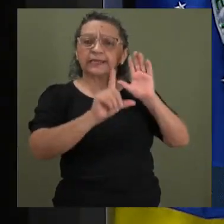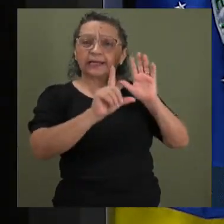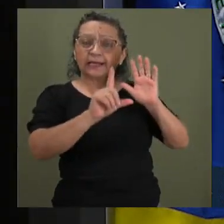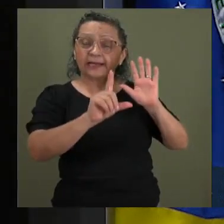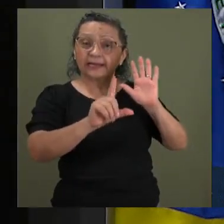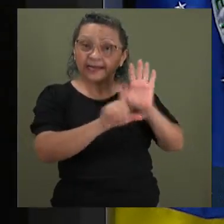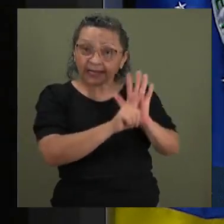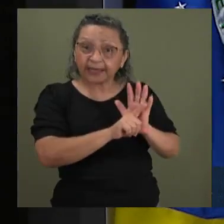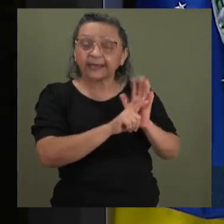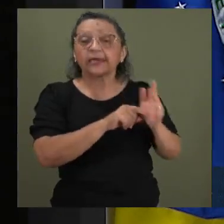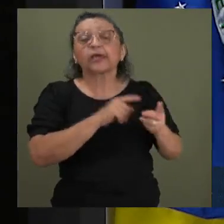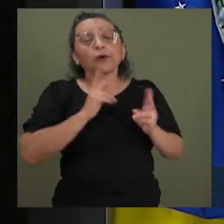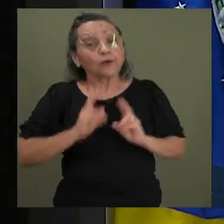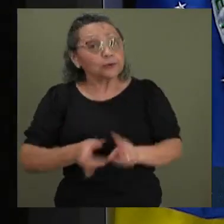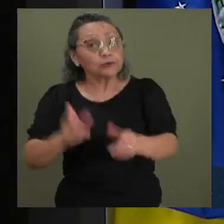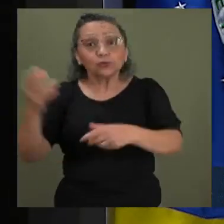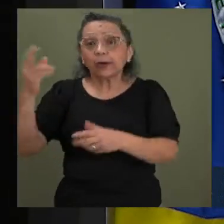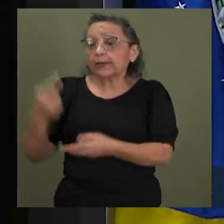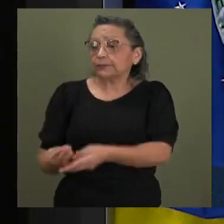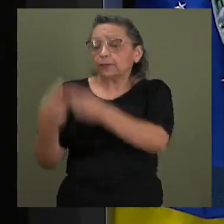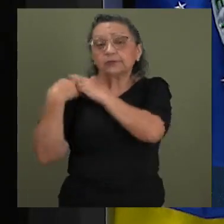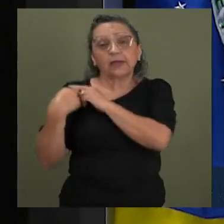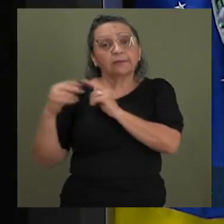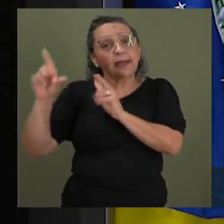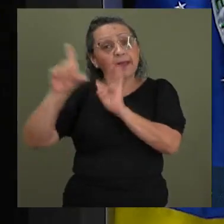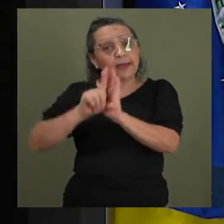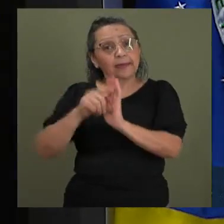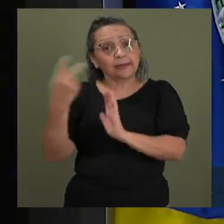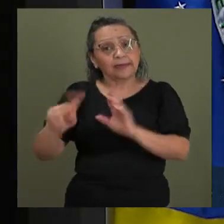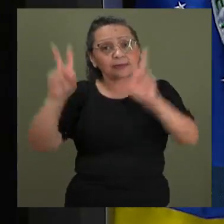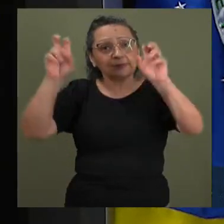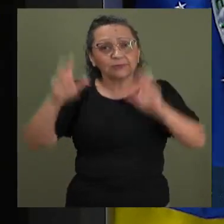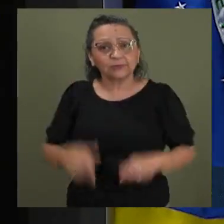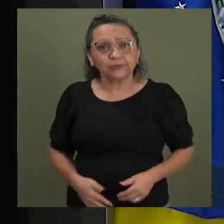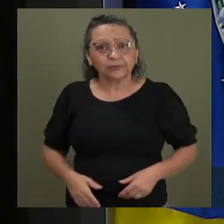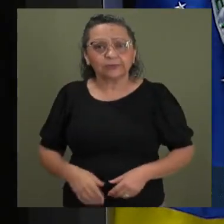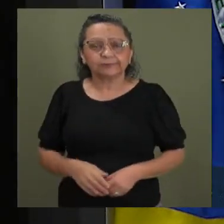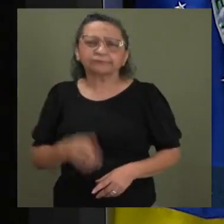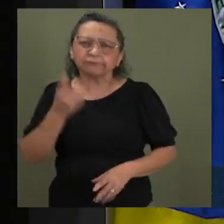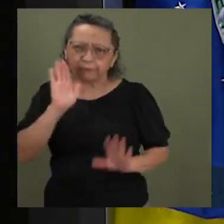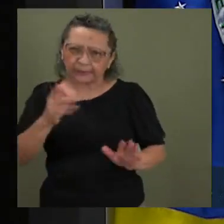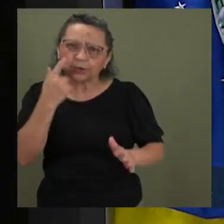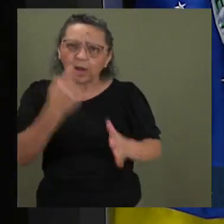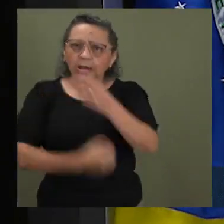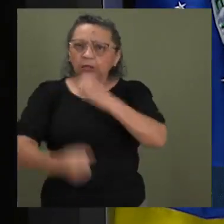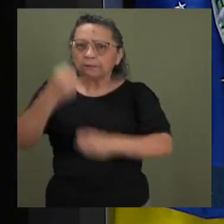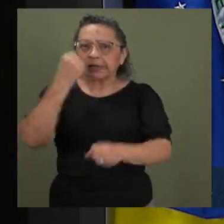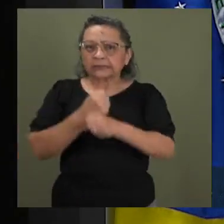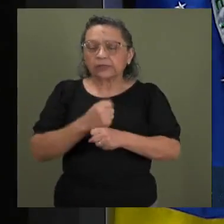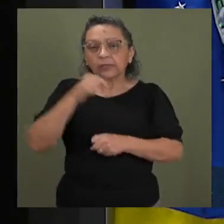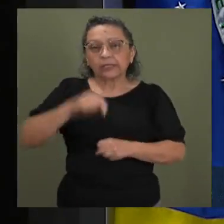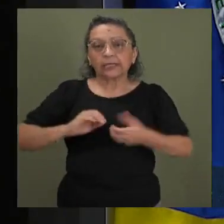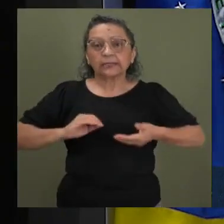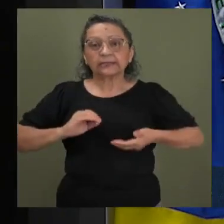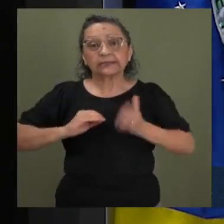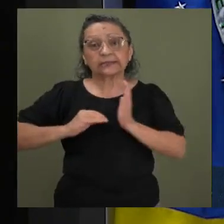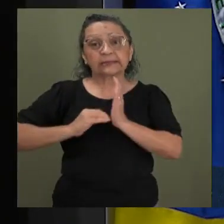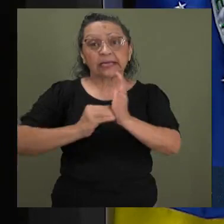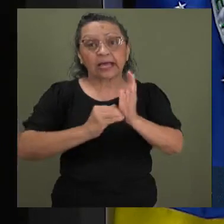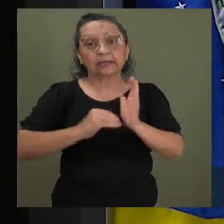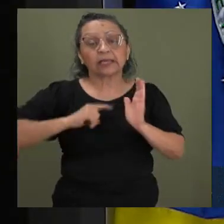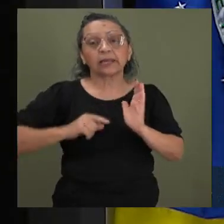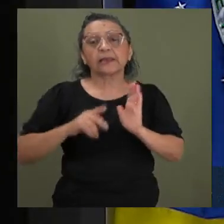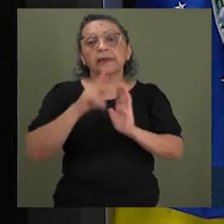e continua legislando sobre o assunto. Desde o ano passado, tramita no Senado a PEC